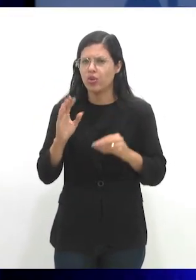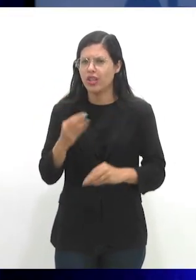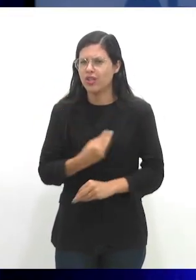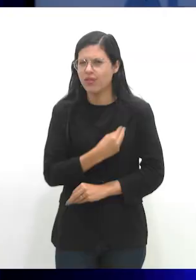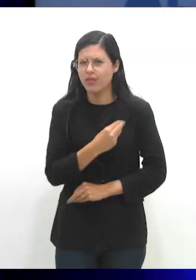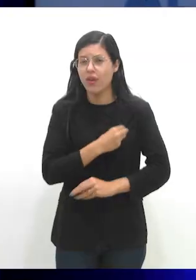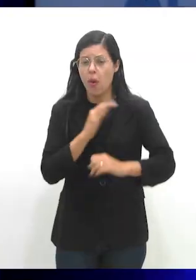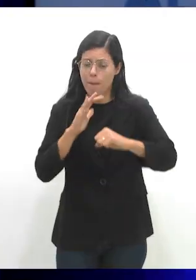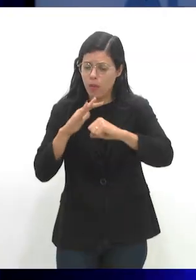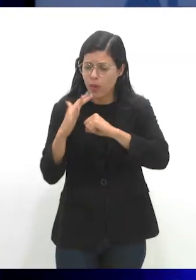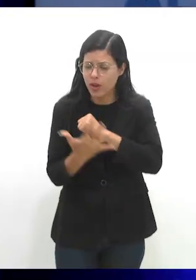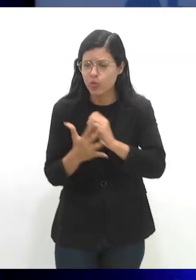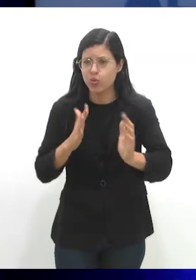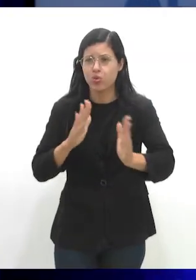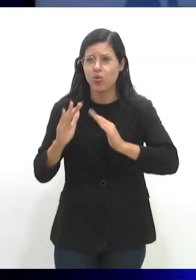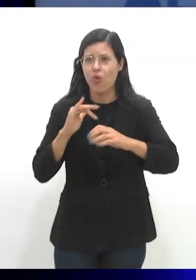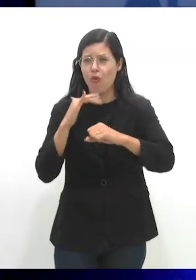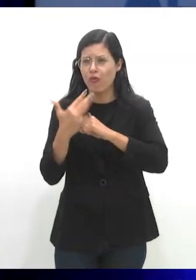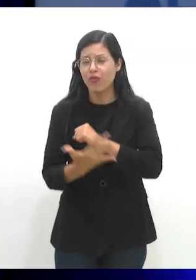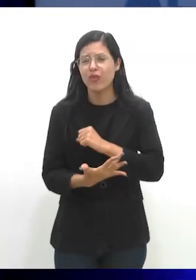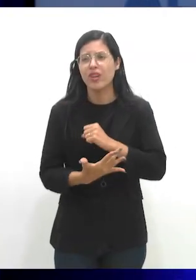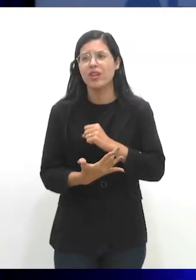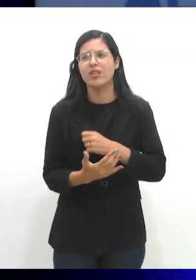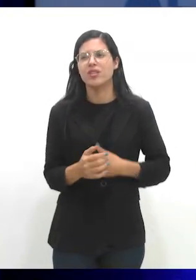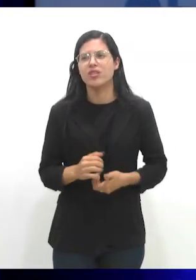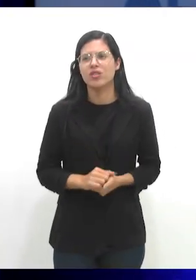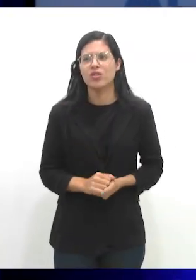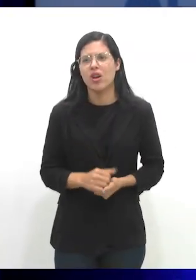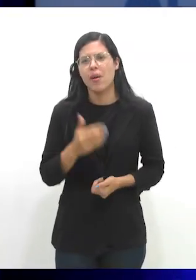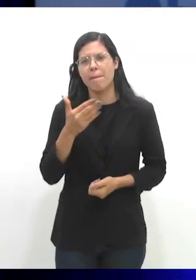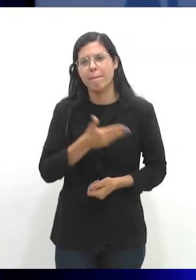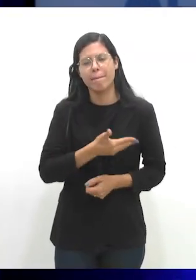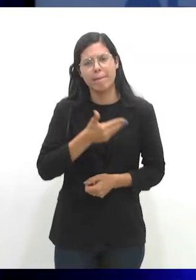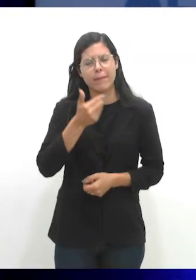até por uma pandemia assassina, a